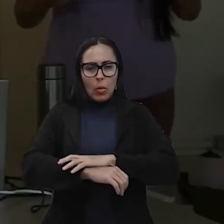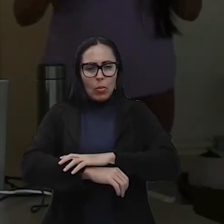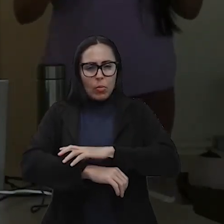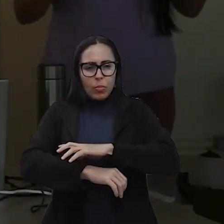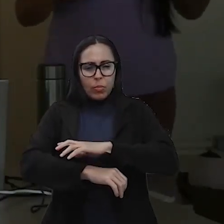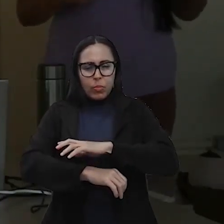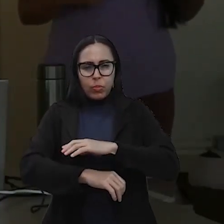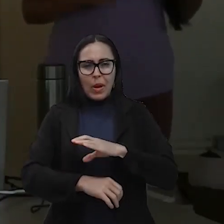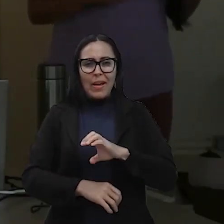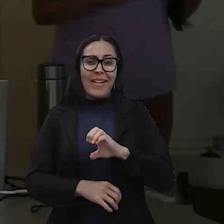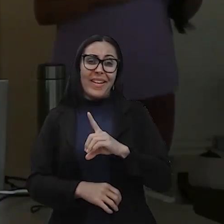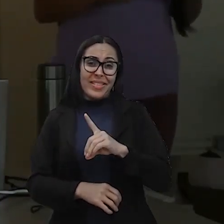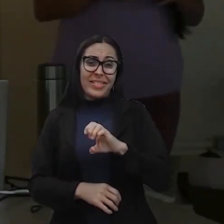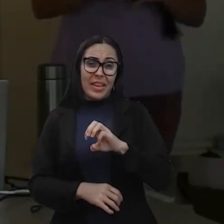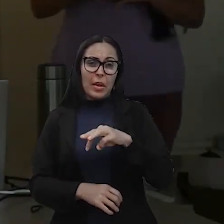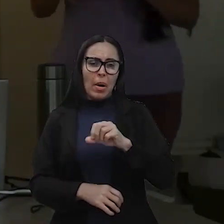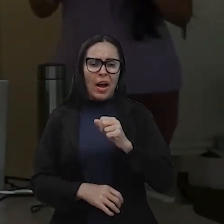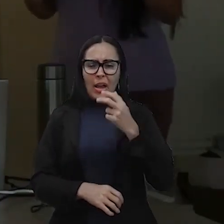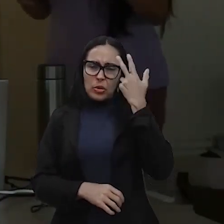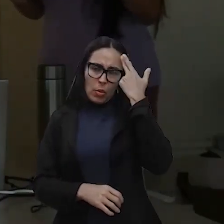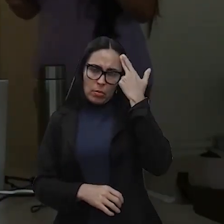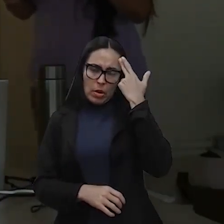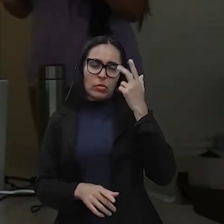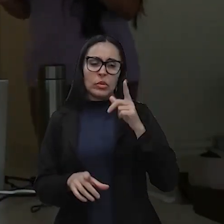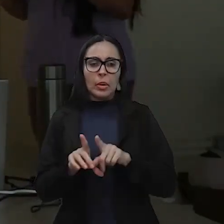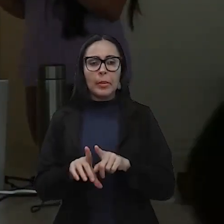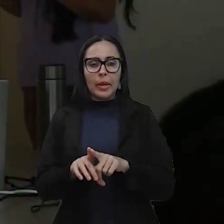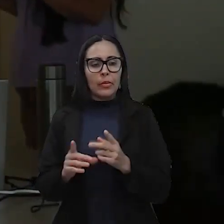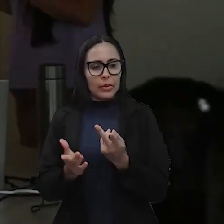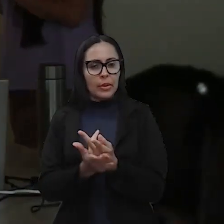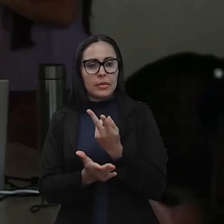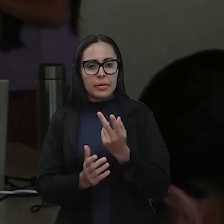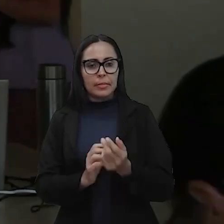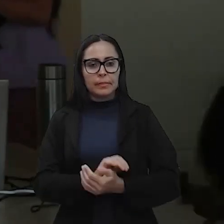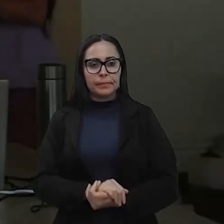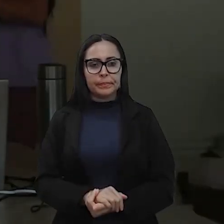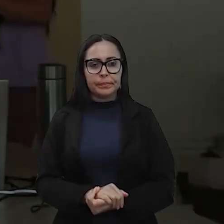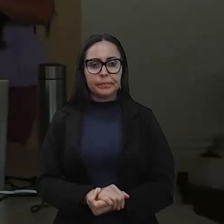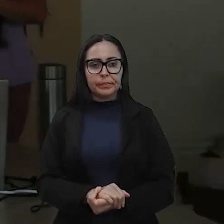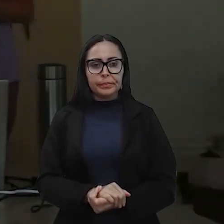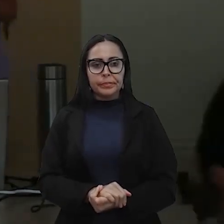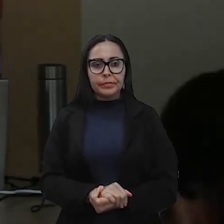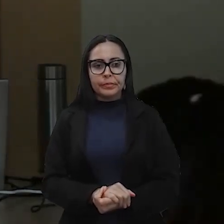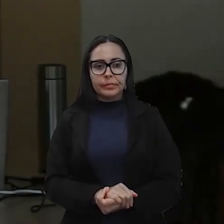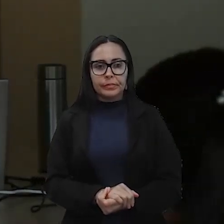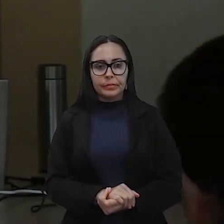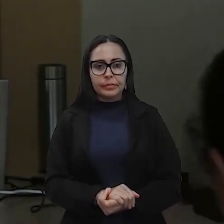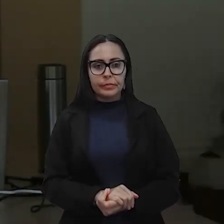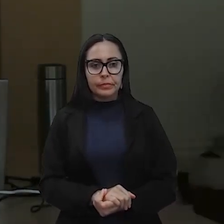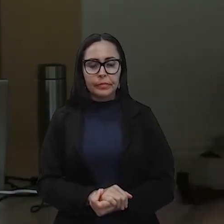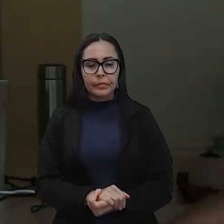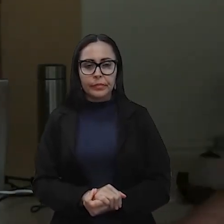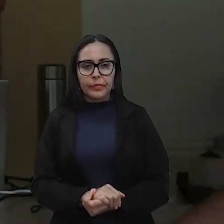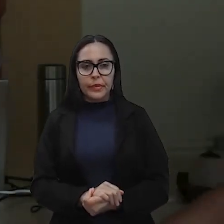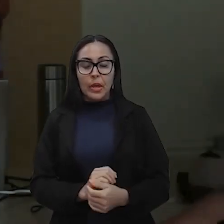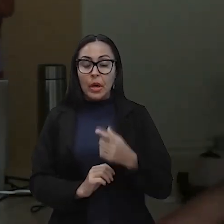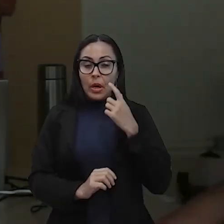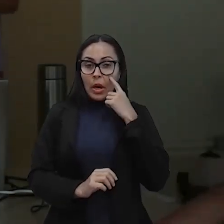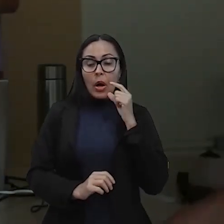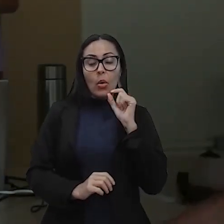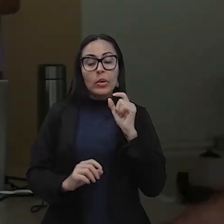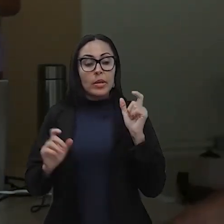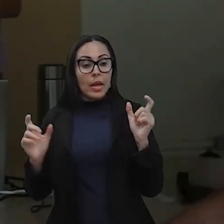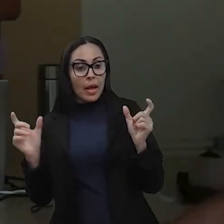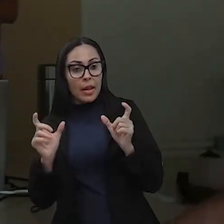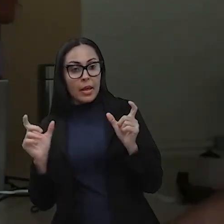super comum também isso acontecer. Leve aumento, não aumento súbito. O que é sinal de alerta? Olha aqui, chegou na parte que a gente